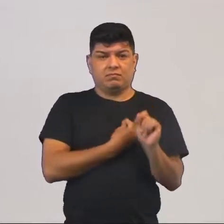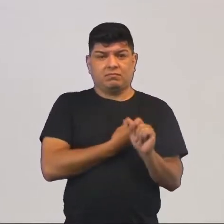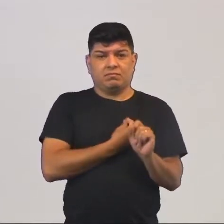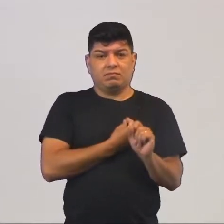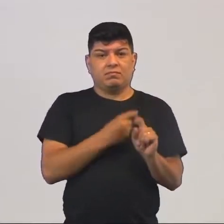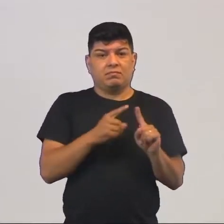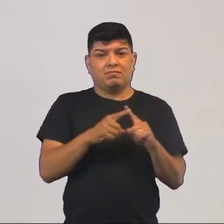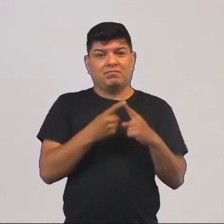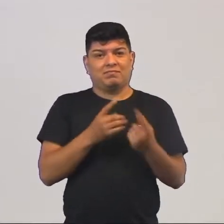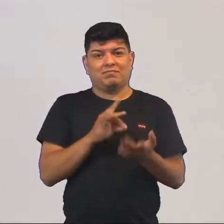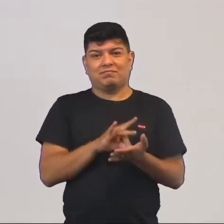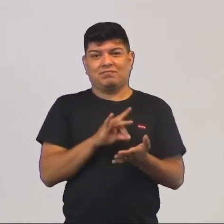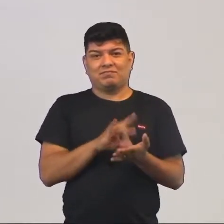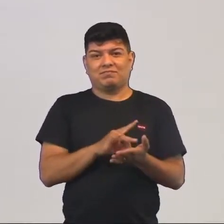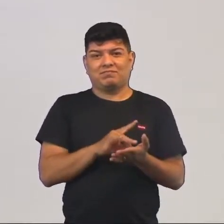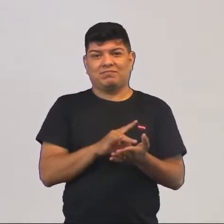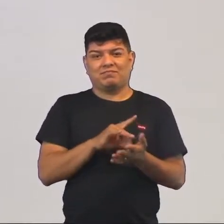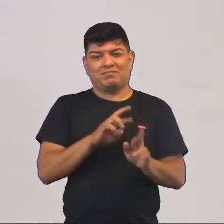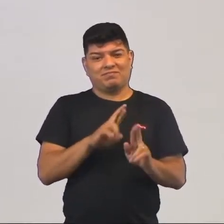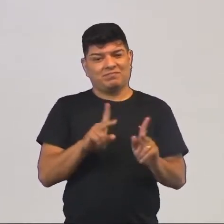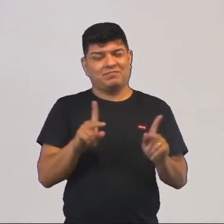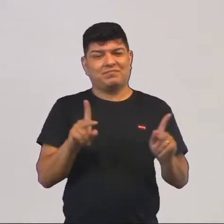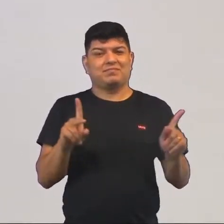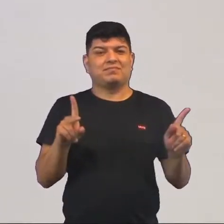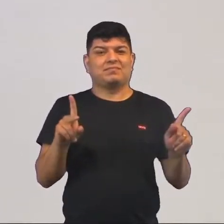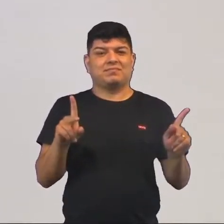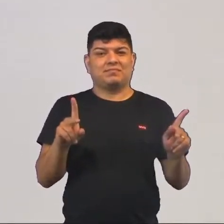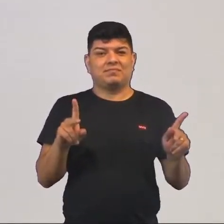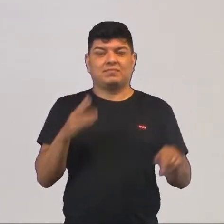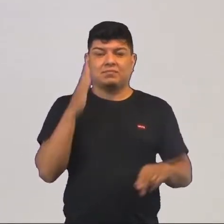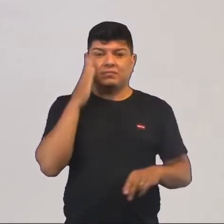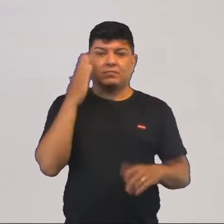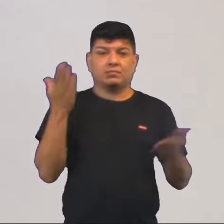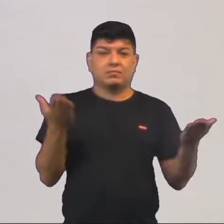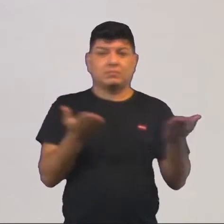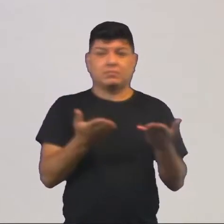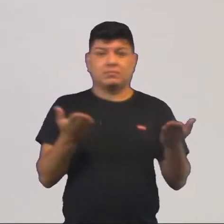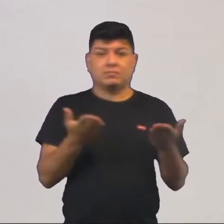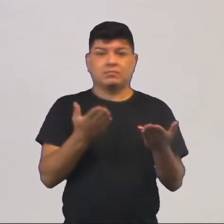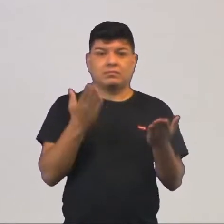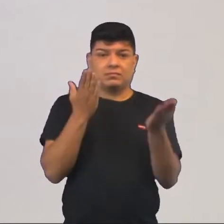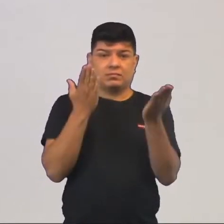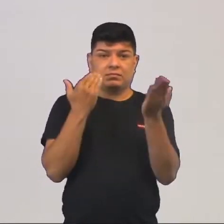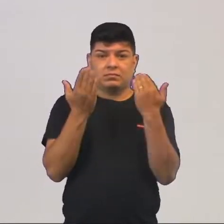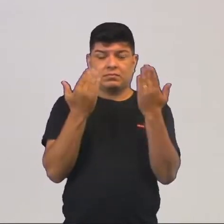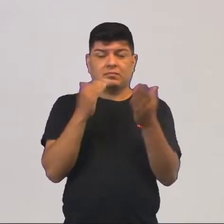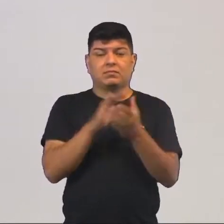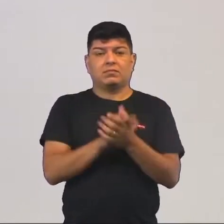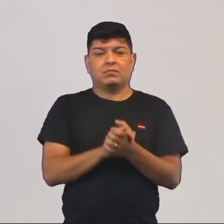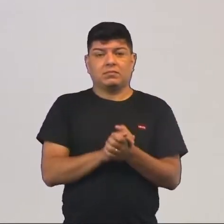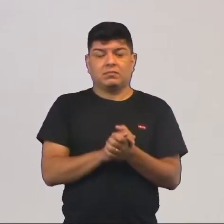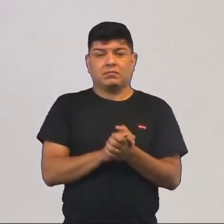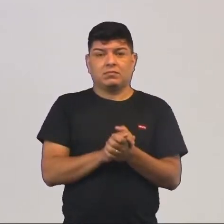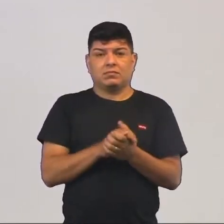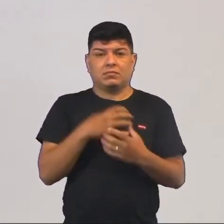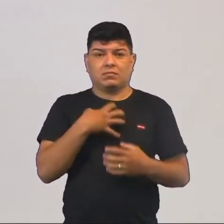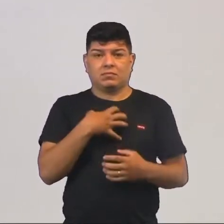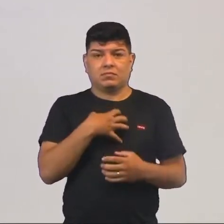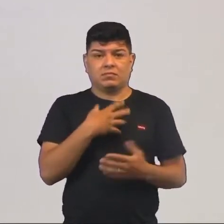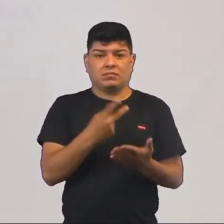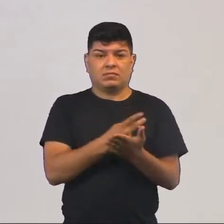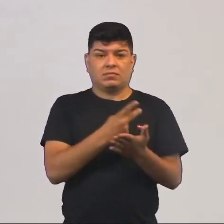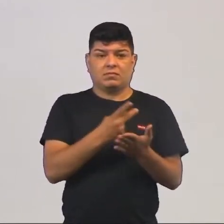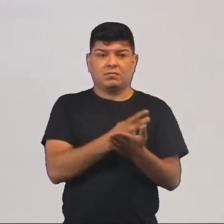vida e, na verdade, são o inverso. Entendeu? Hoje, por exemplo, se discute muito a questão do